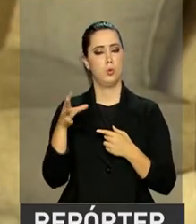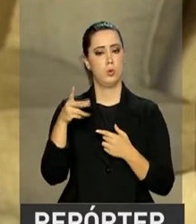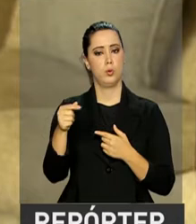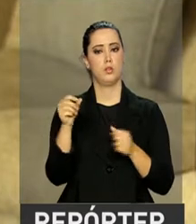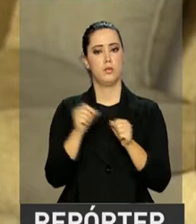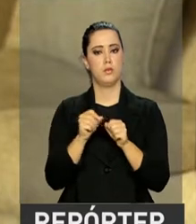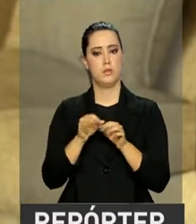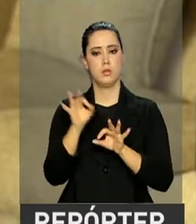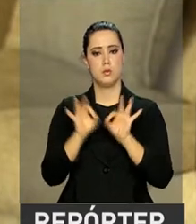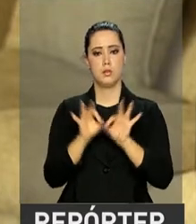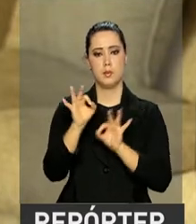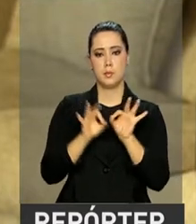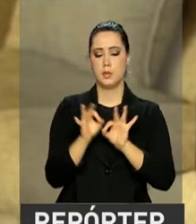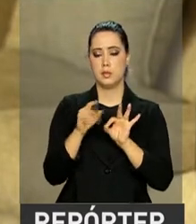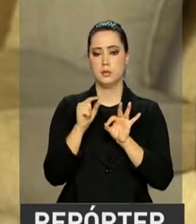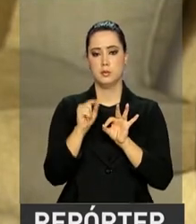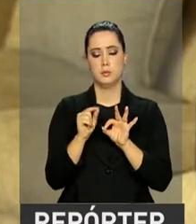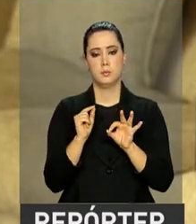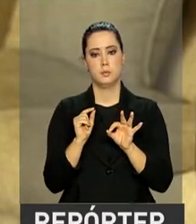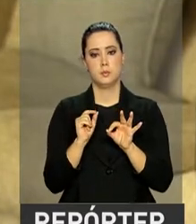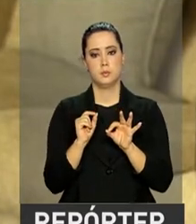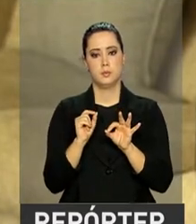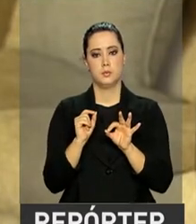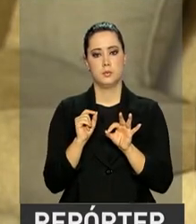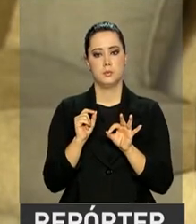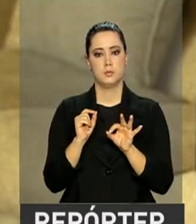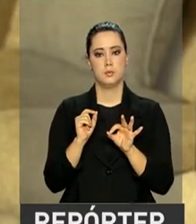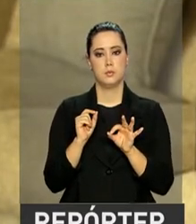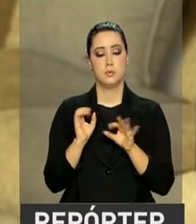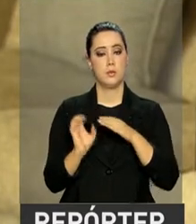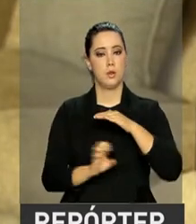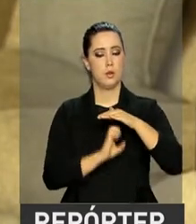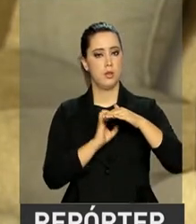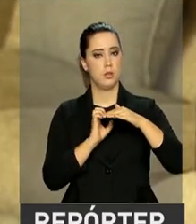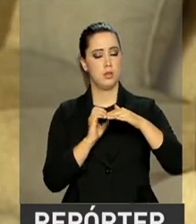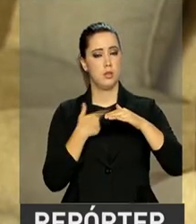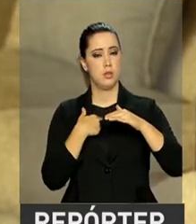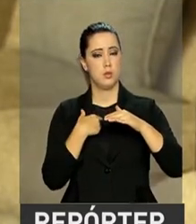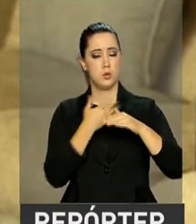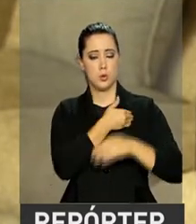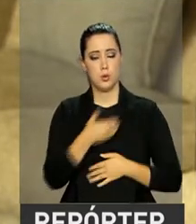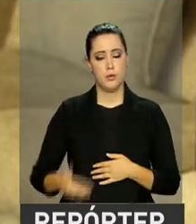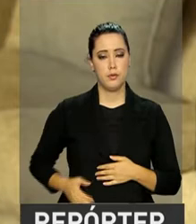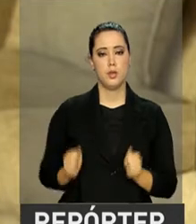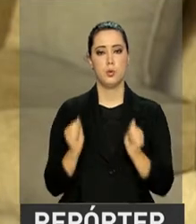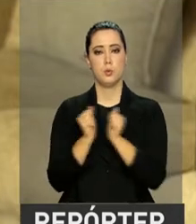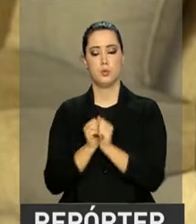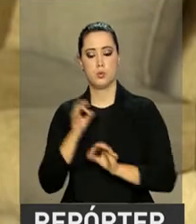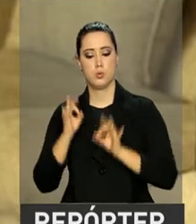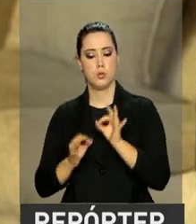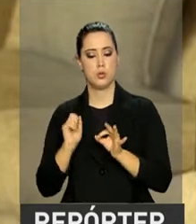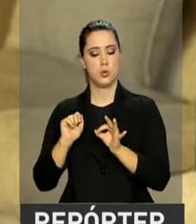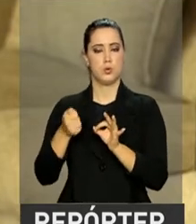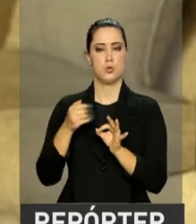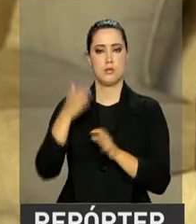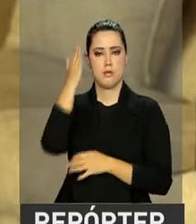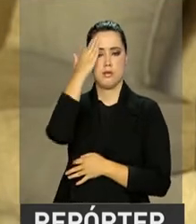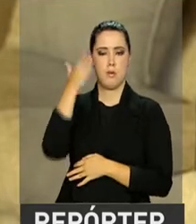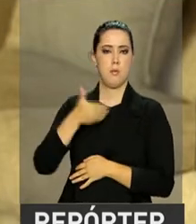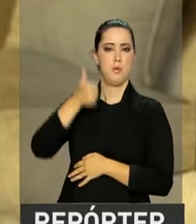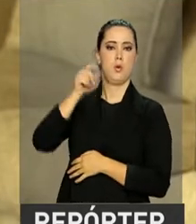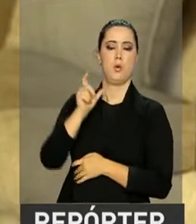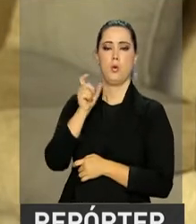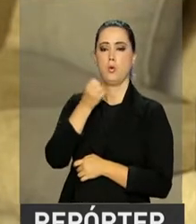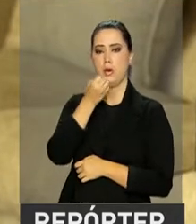no sentido de que o estado através do poder judiciário é que sabe melhor o que é bom